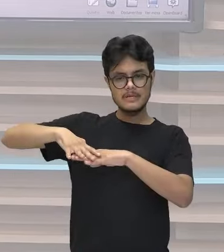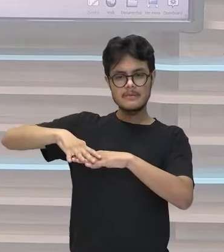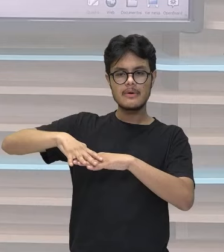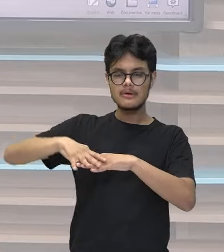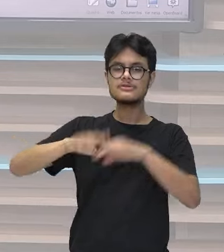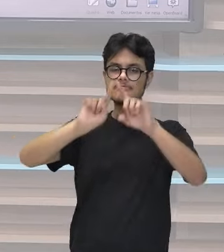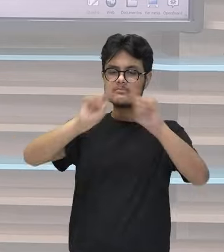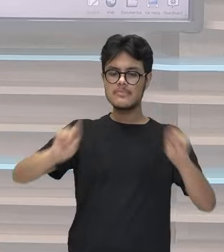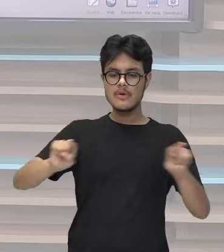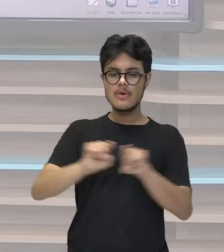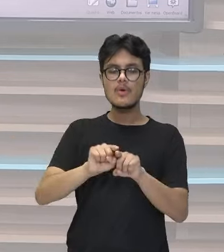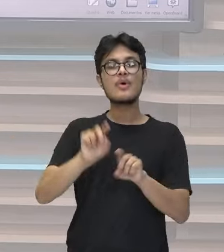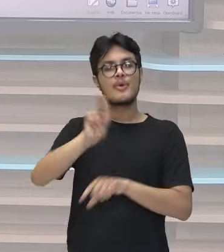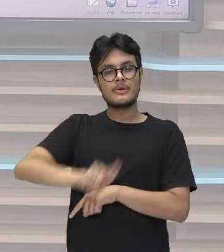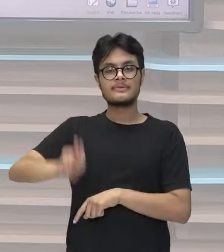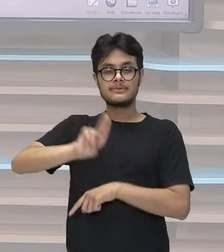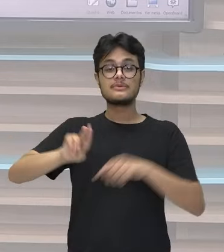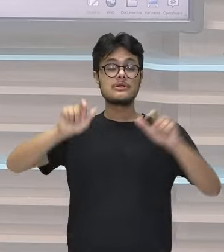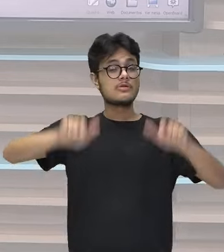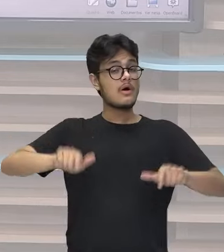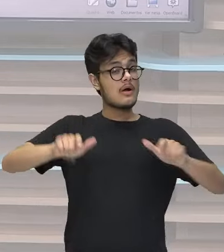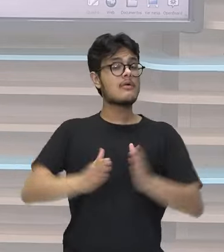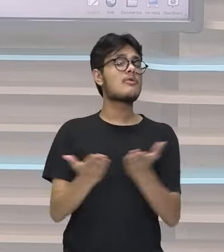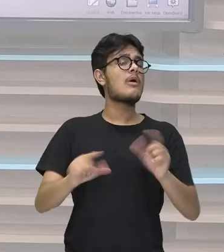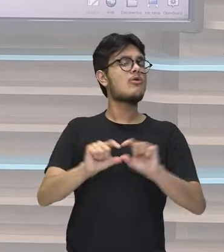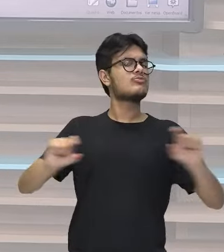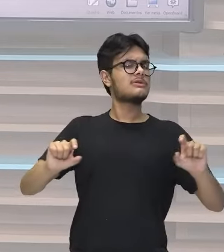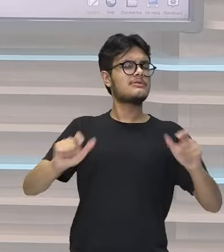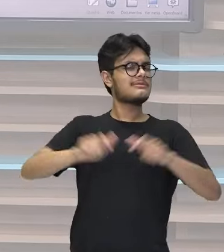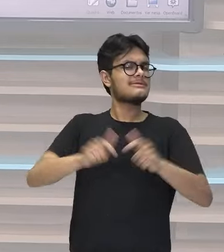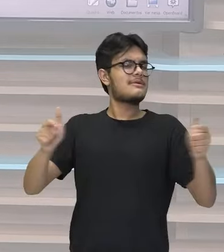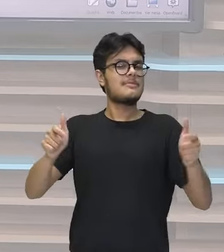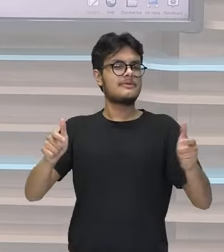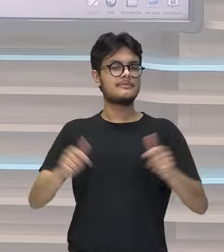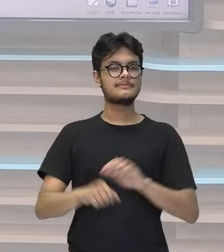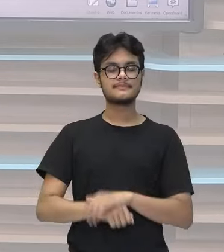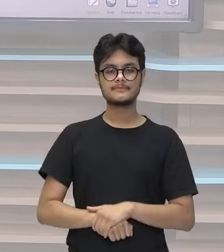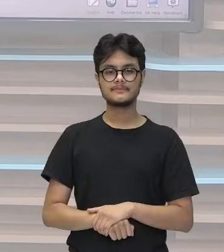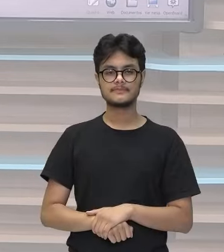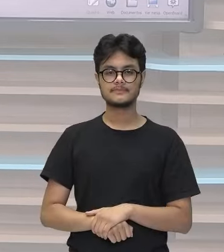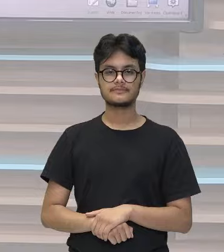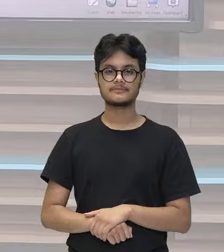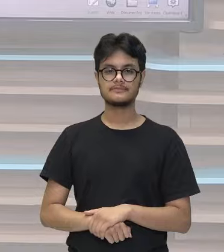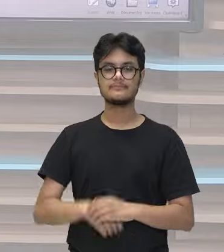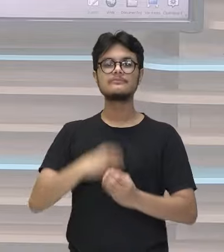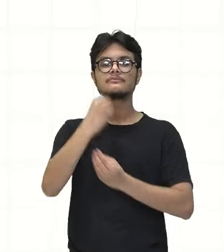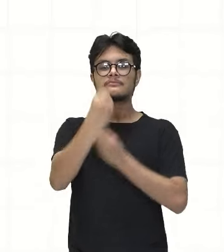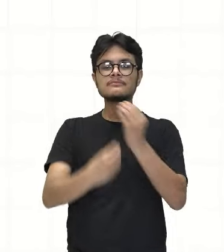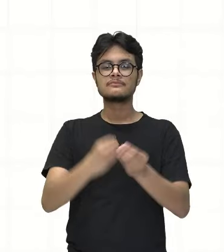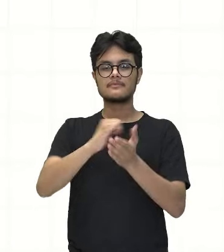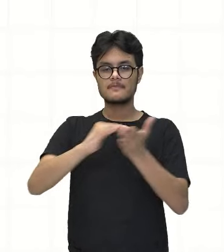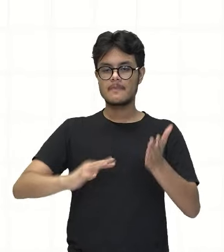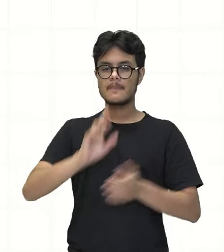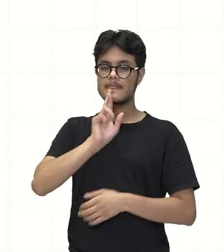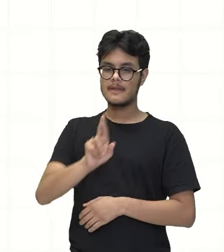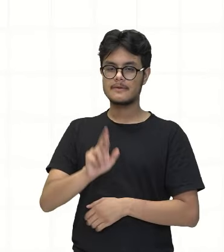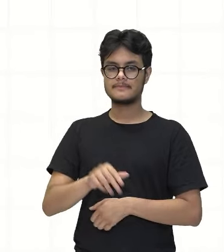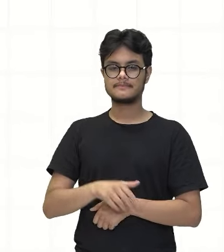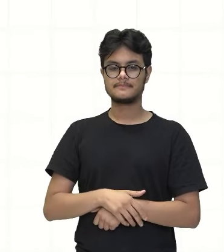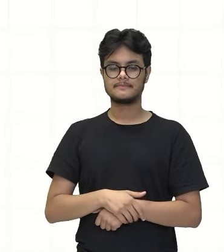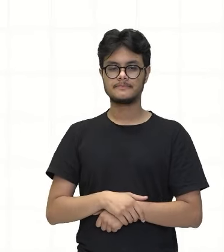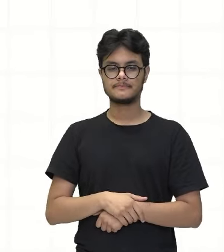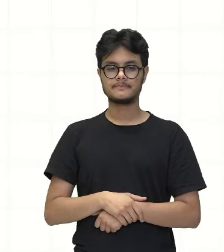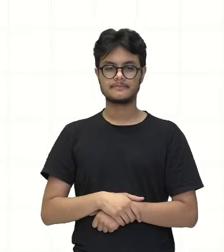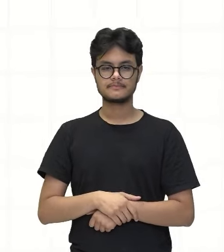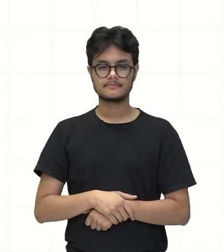para descobrir qual vai ser a medida dessa estrada, né? A gente vai verificar aí como seria essa resolução. Então, a